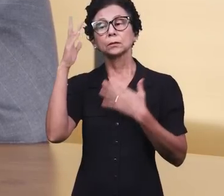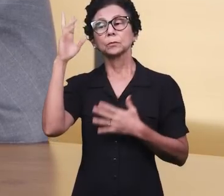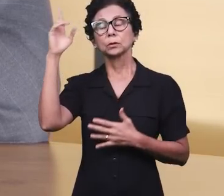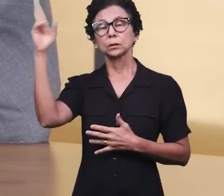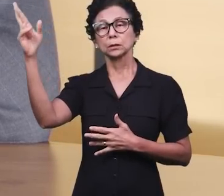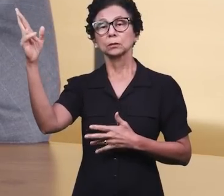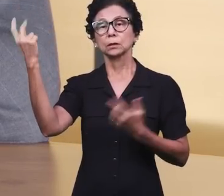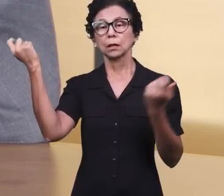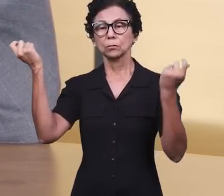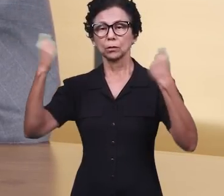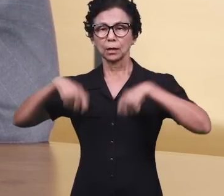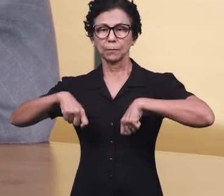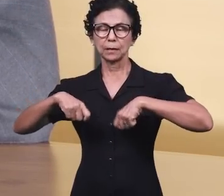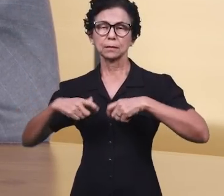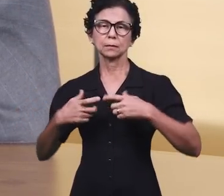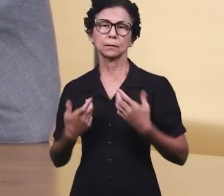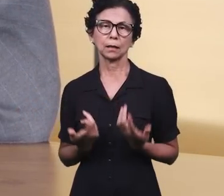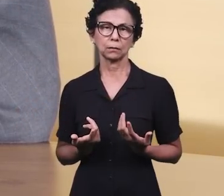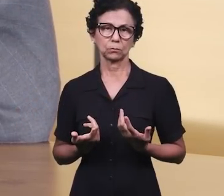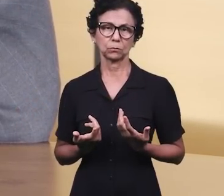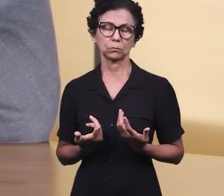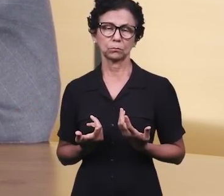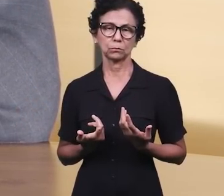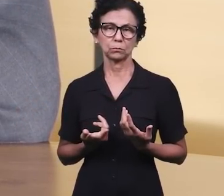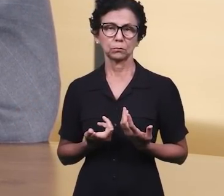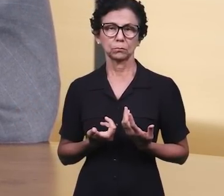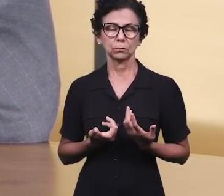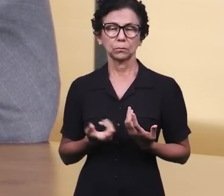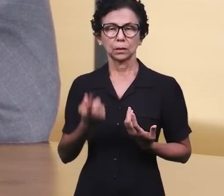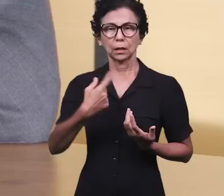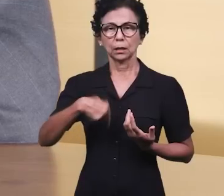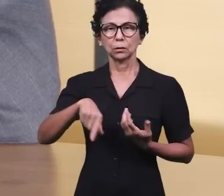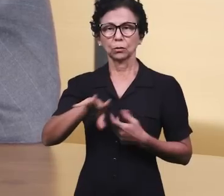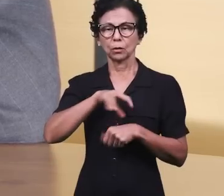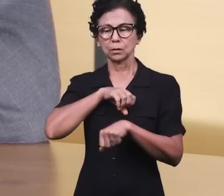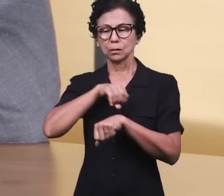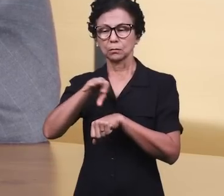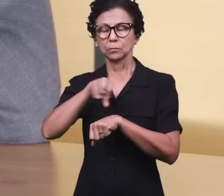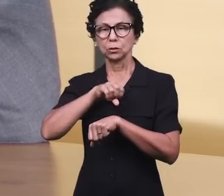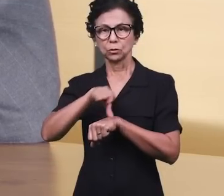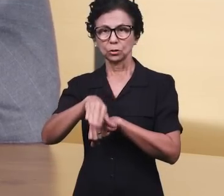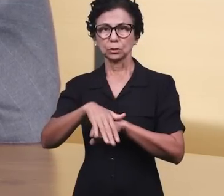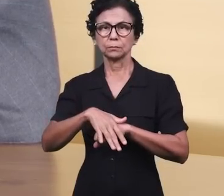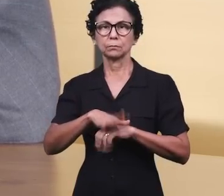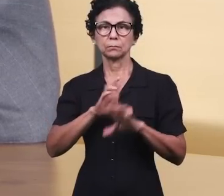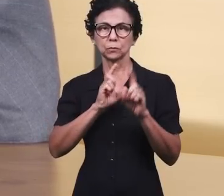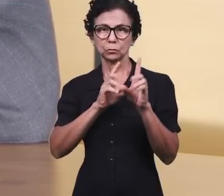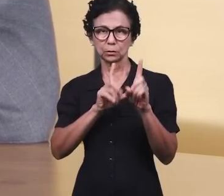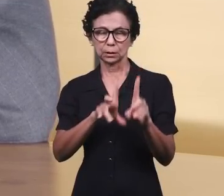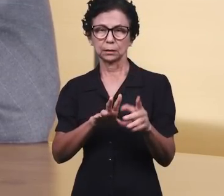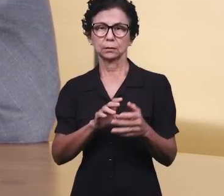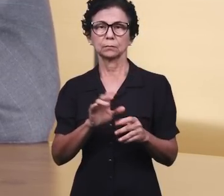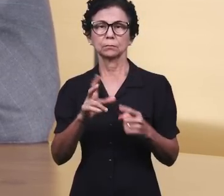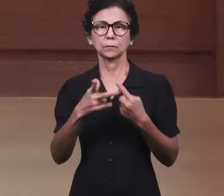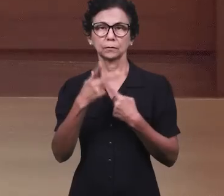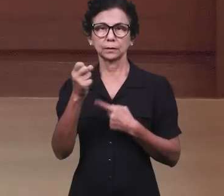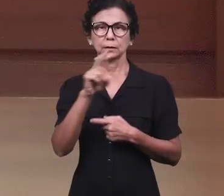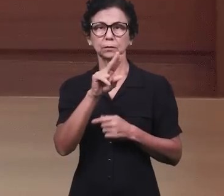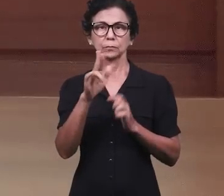porque o Senhor tem nos dado condições para transmitir e para vencer em nome de